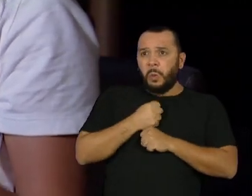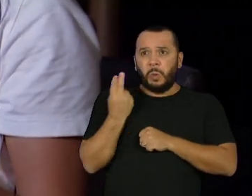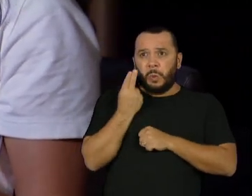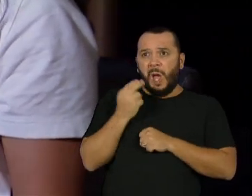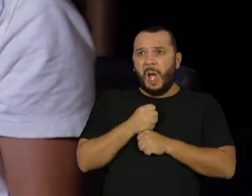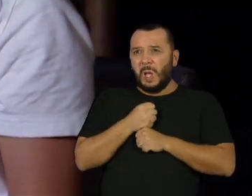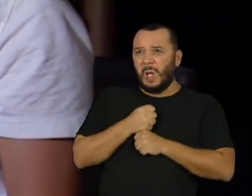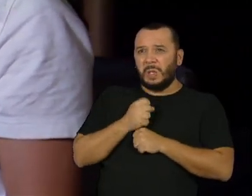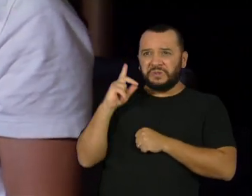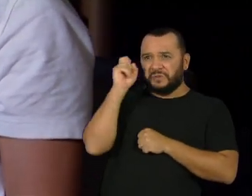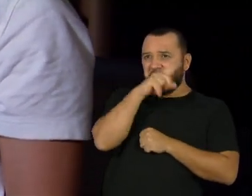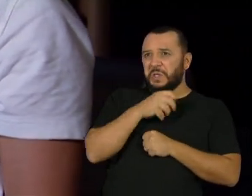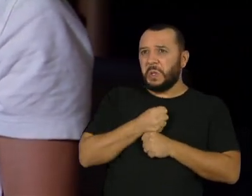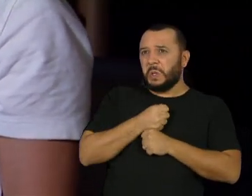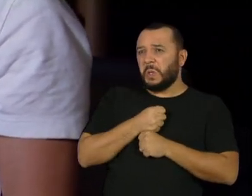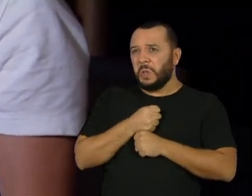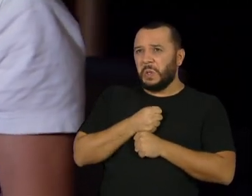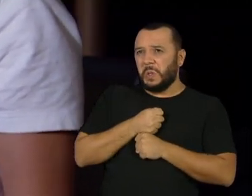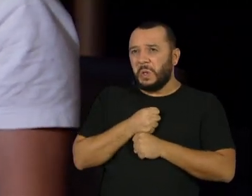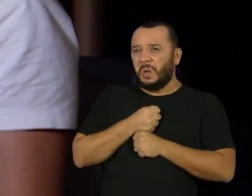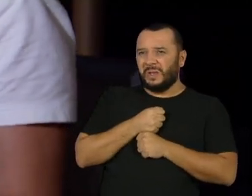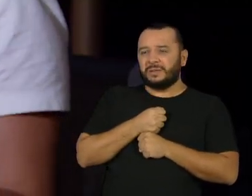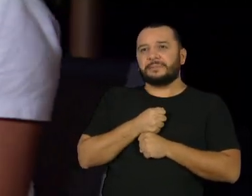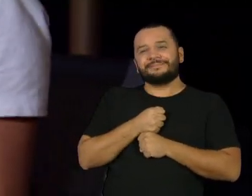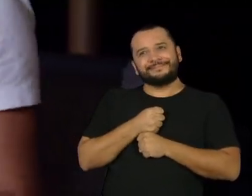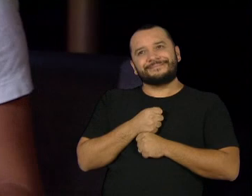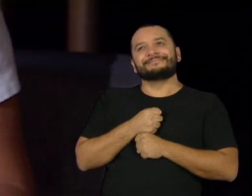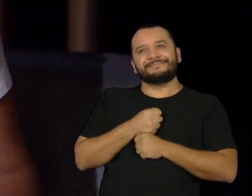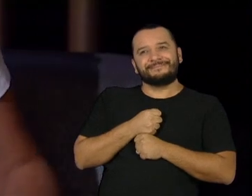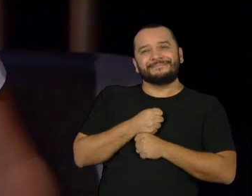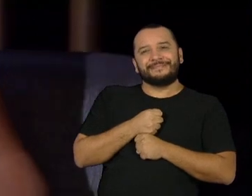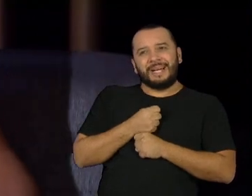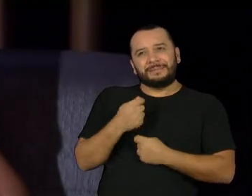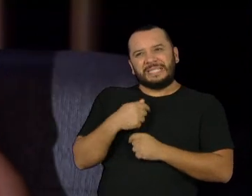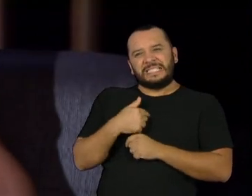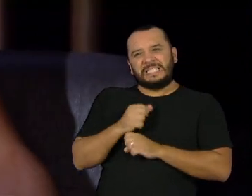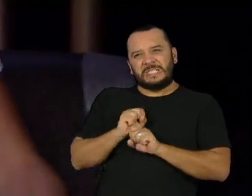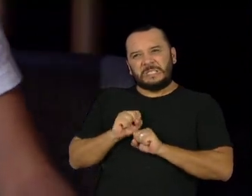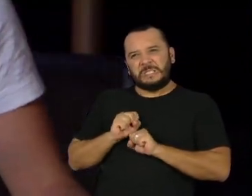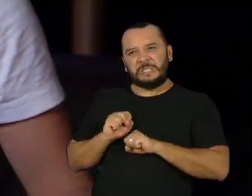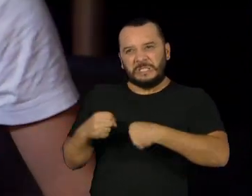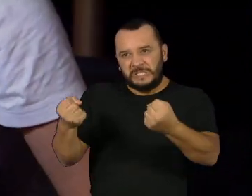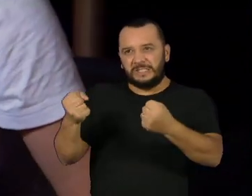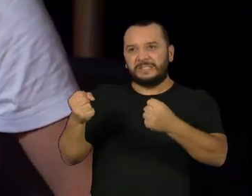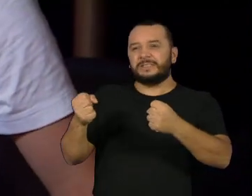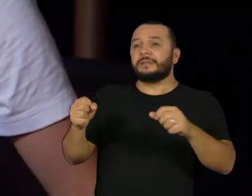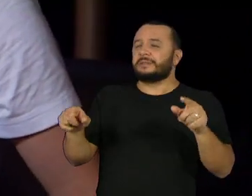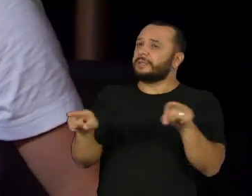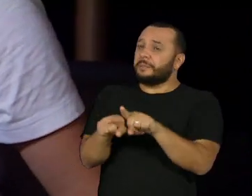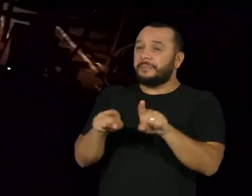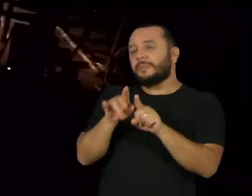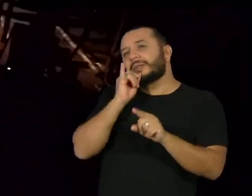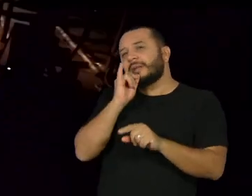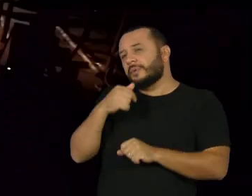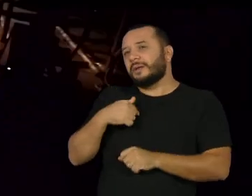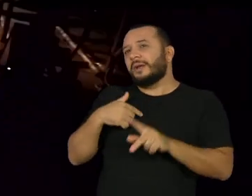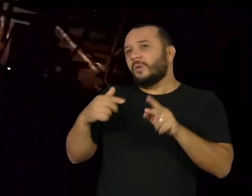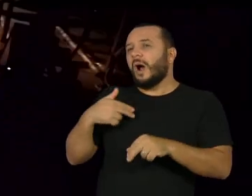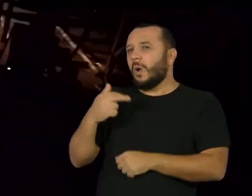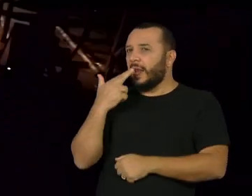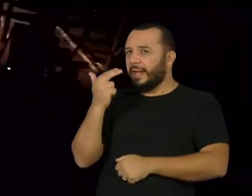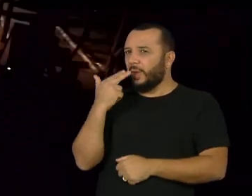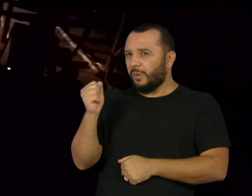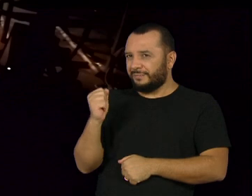imponentes no nosso dia a dia, mas a gente às vezes cede a essas restrições. Uma delas é a língua, por exemplo. A